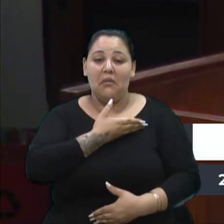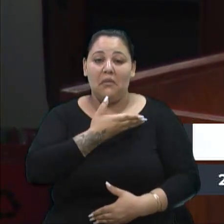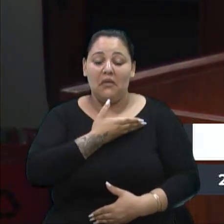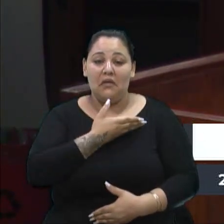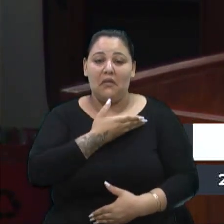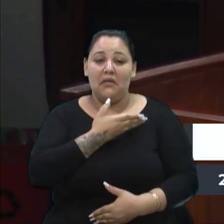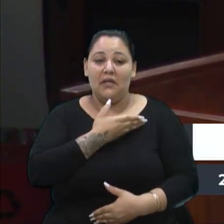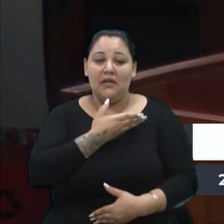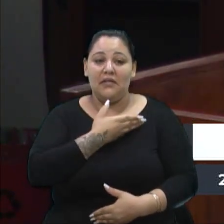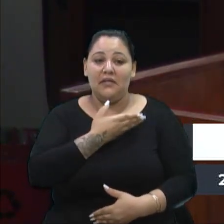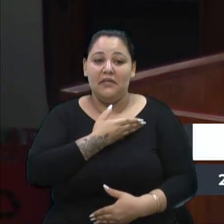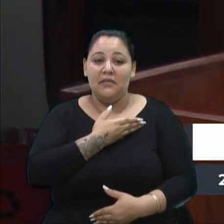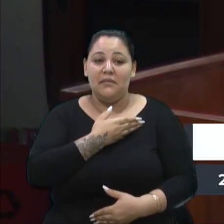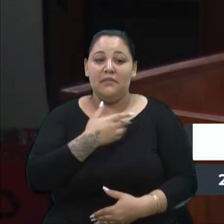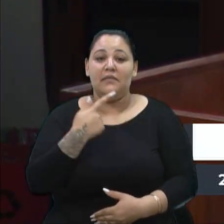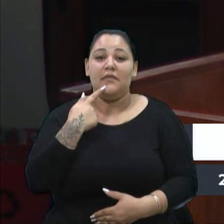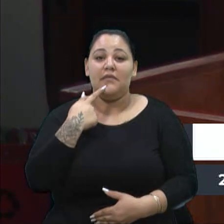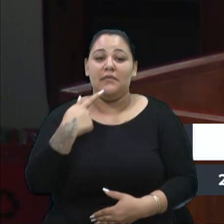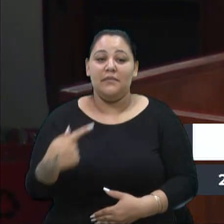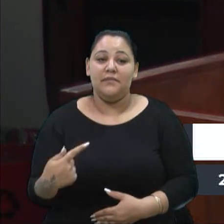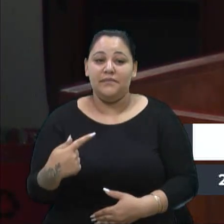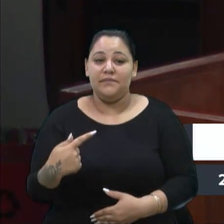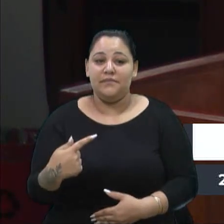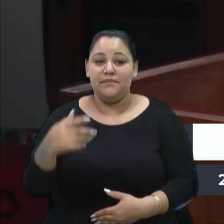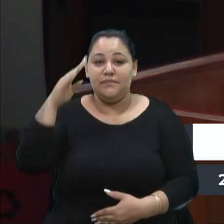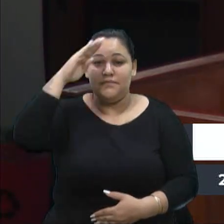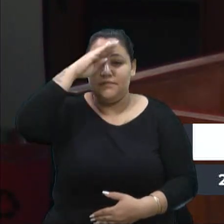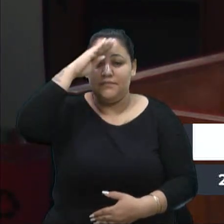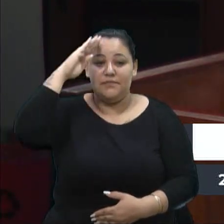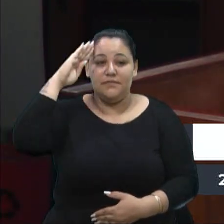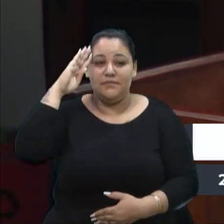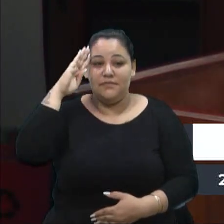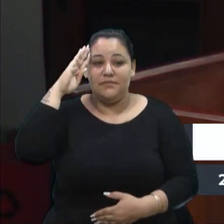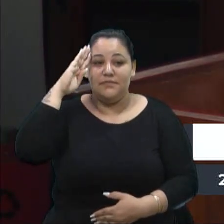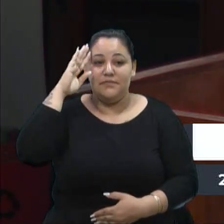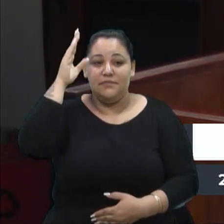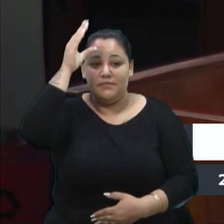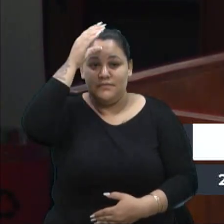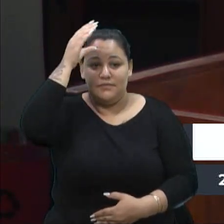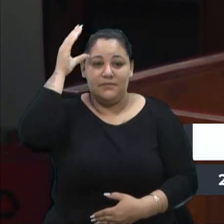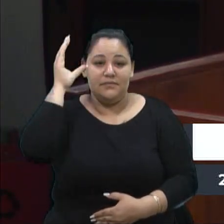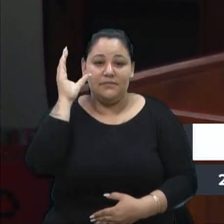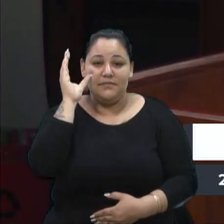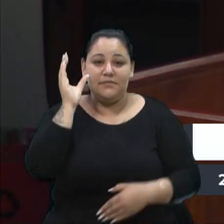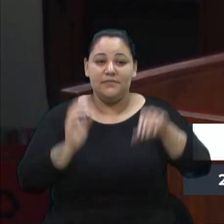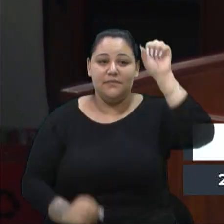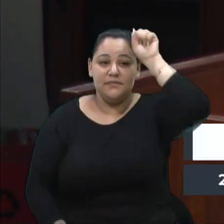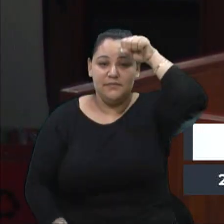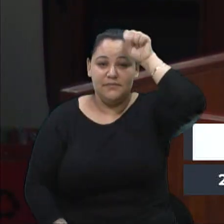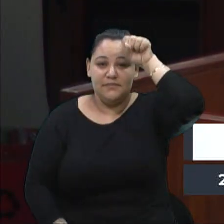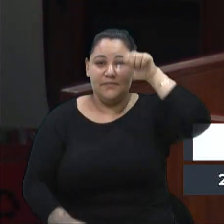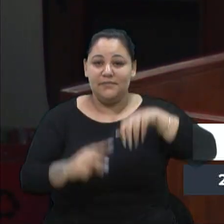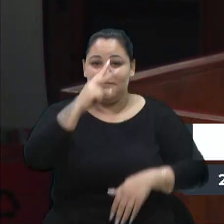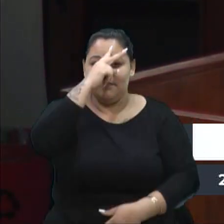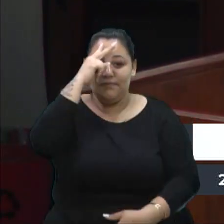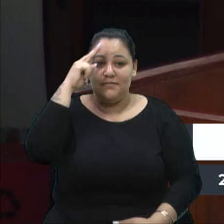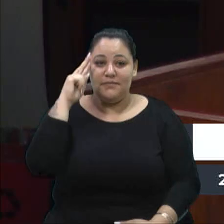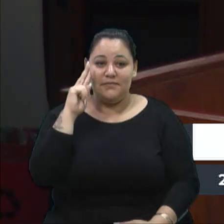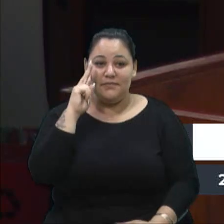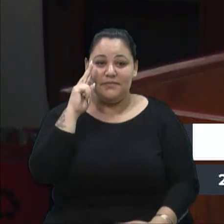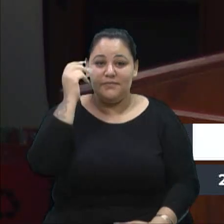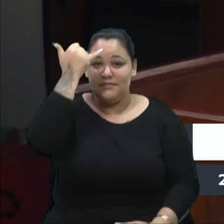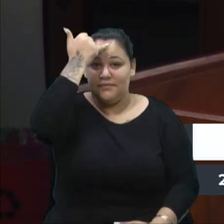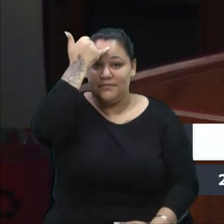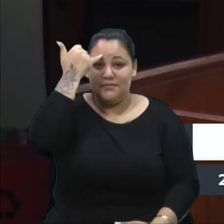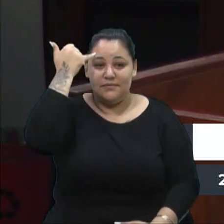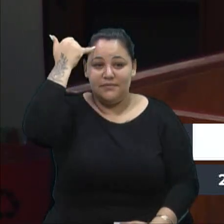Gladys, Bressan, o Cadore, Xuxa, o ex, D'Ambros, Felipe, então o